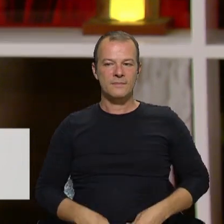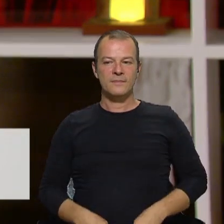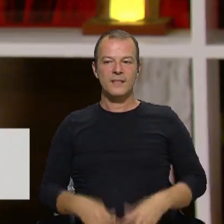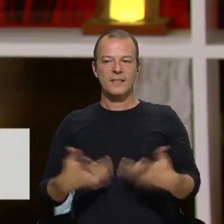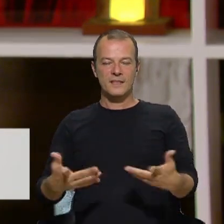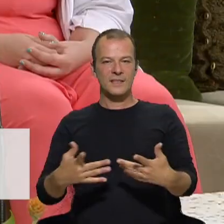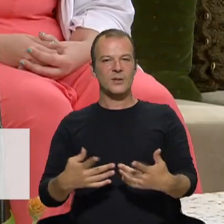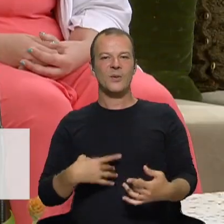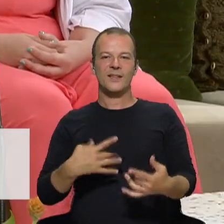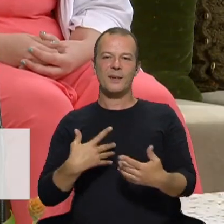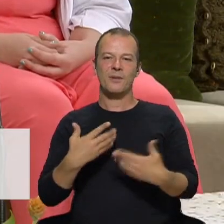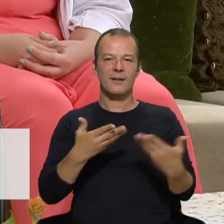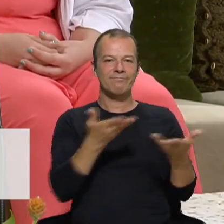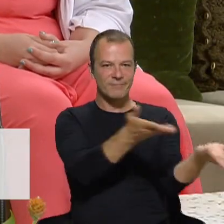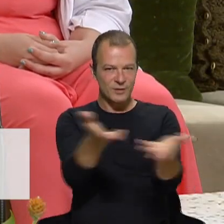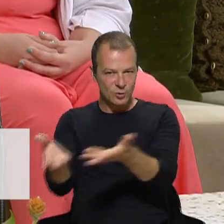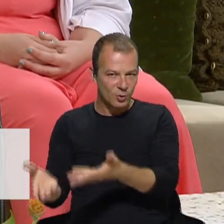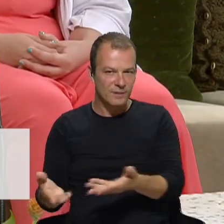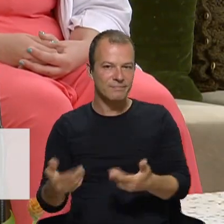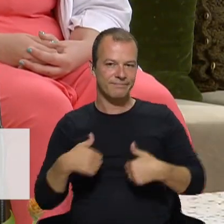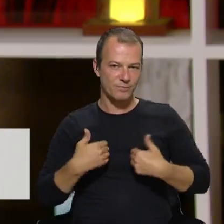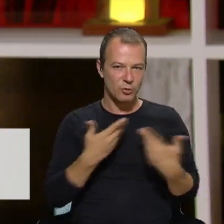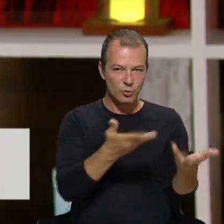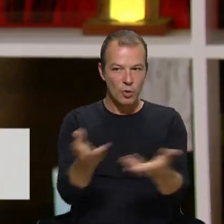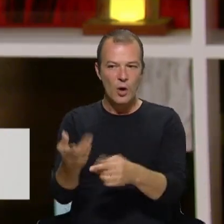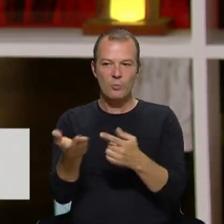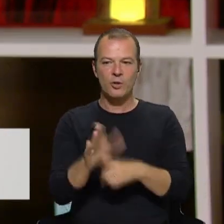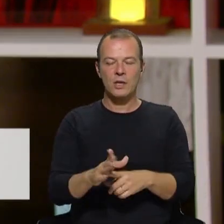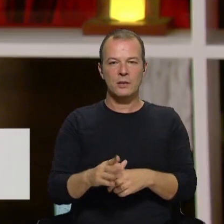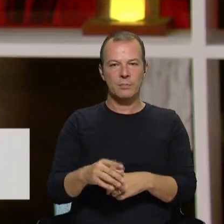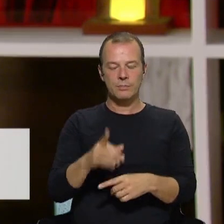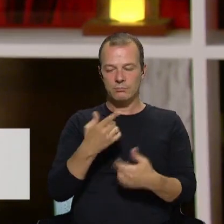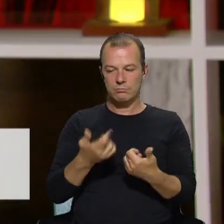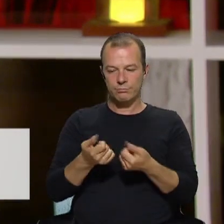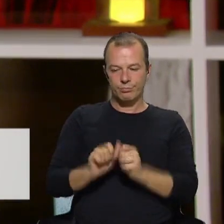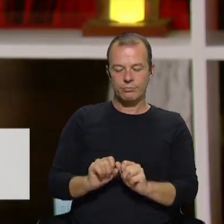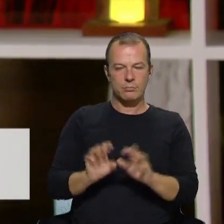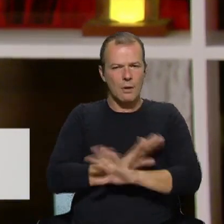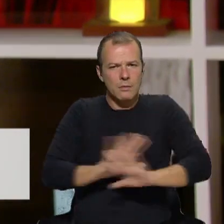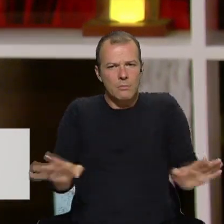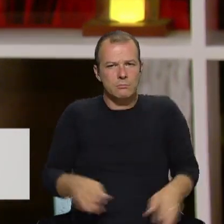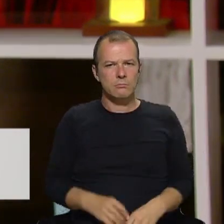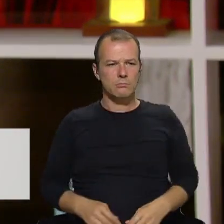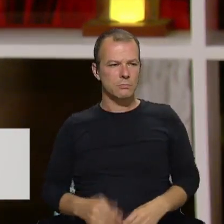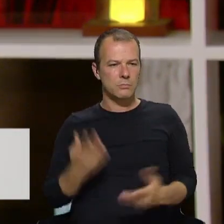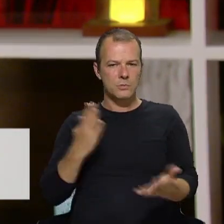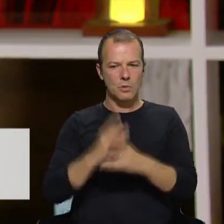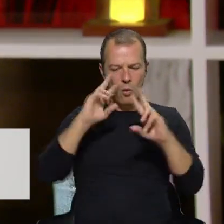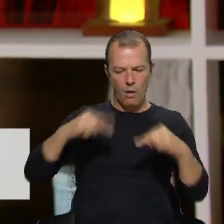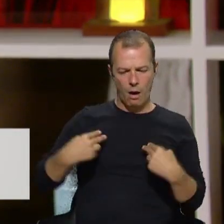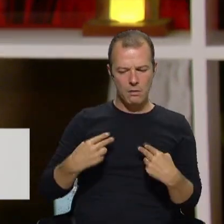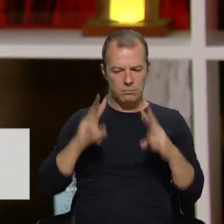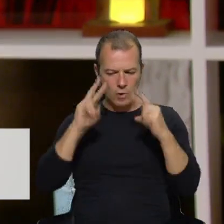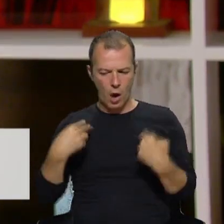deste teu altruísmo. Sim. Porque na verdade tu podias te fechar em ti e dizer não, eu vou saber de mim, vou saber das minhas dificuldades e vou tentar